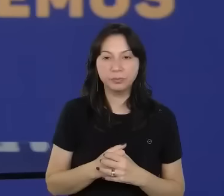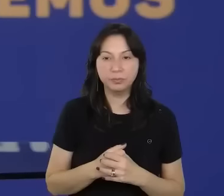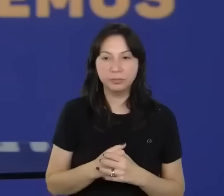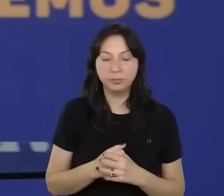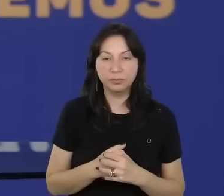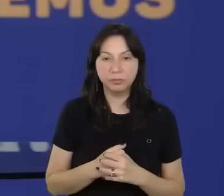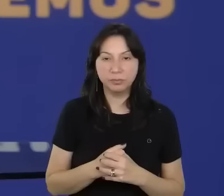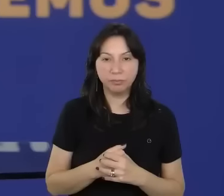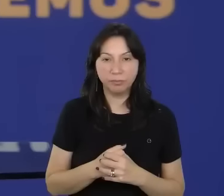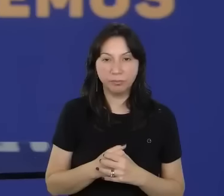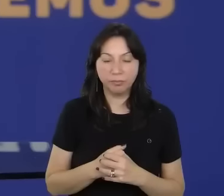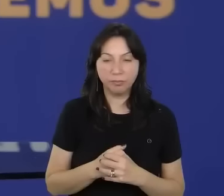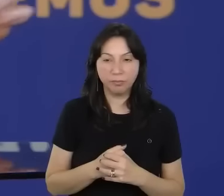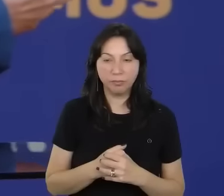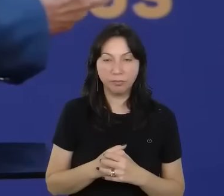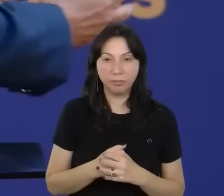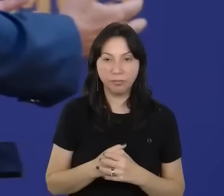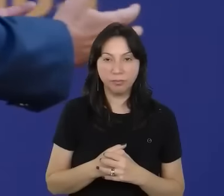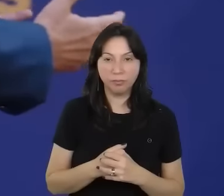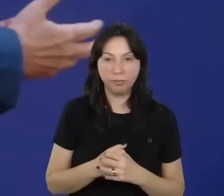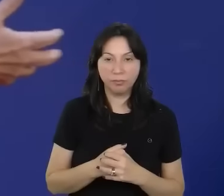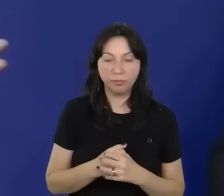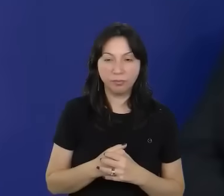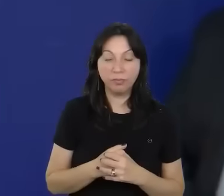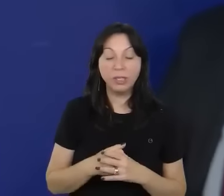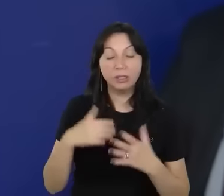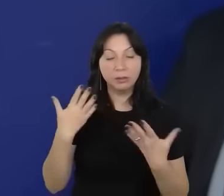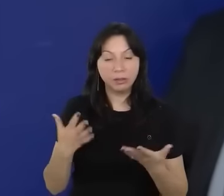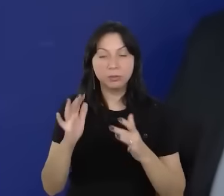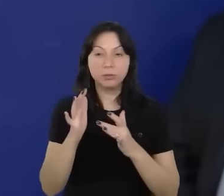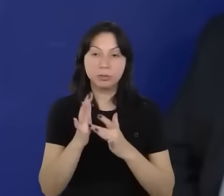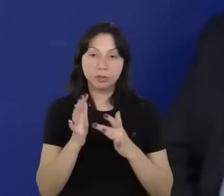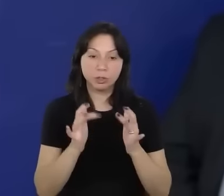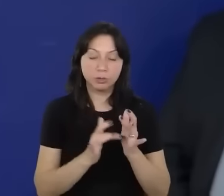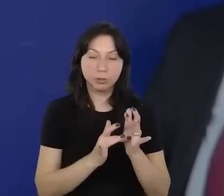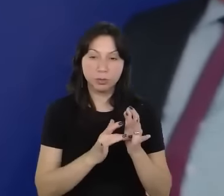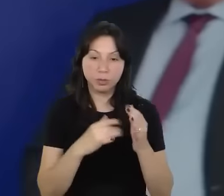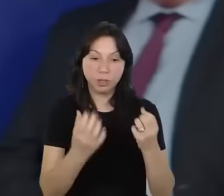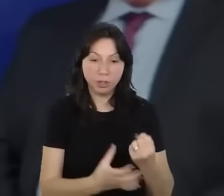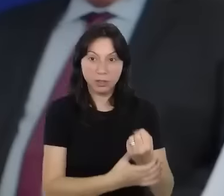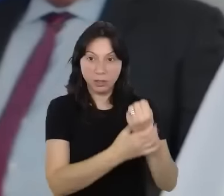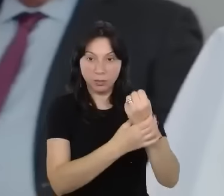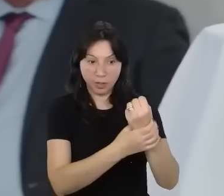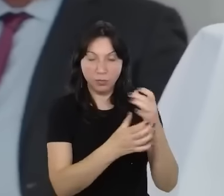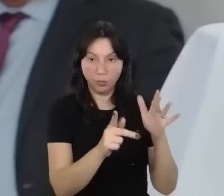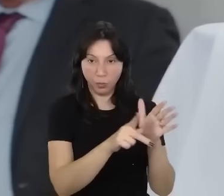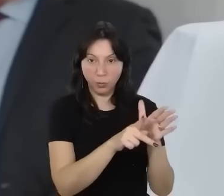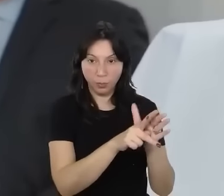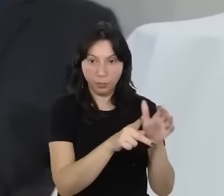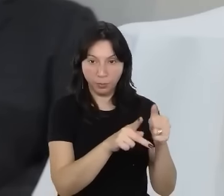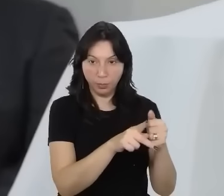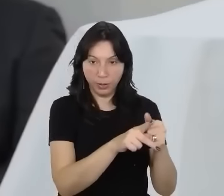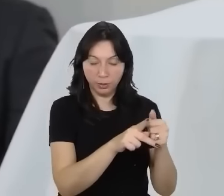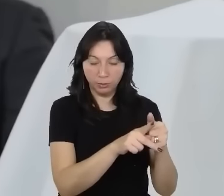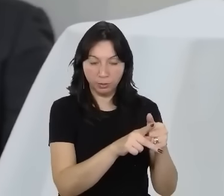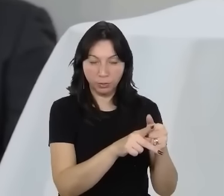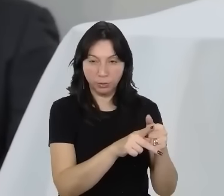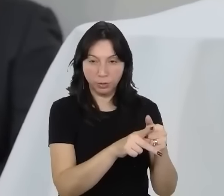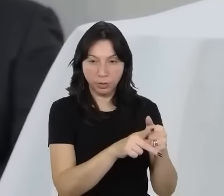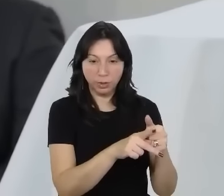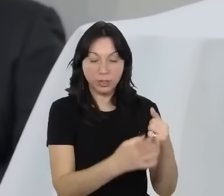é o vacilo da fé porque Jesus salva o Pedro e disse homem de pequena fé Por que que Você